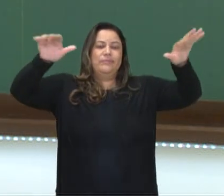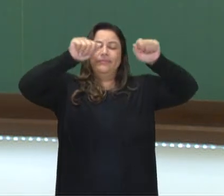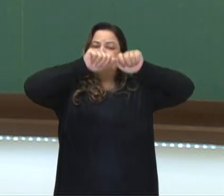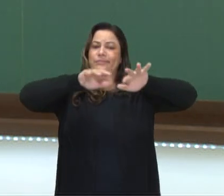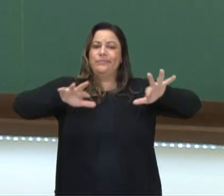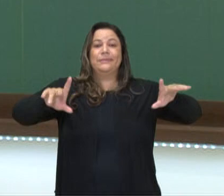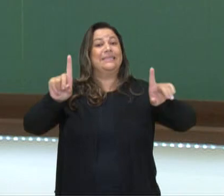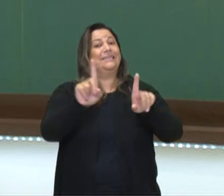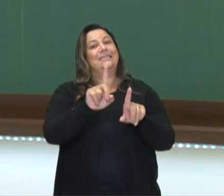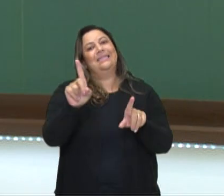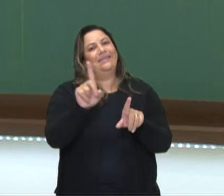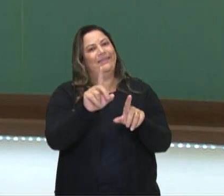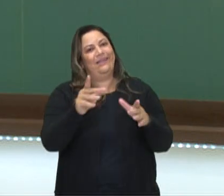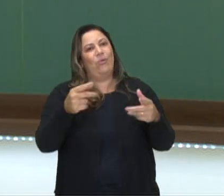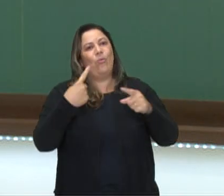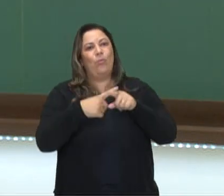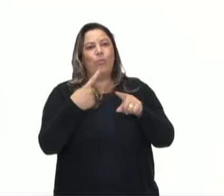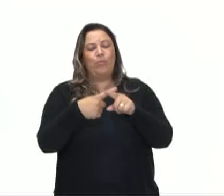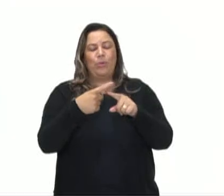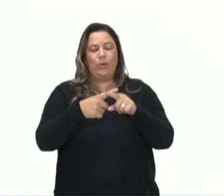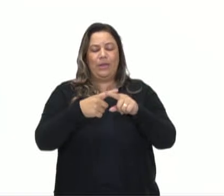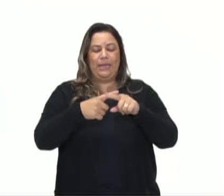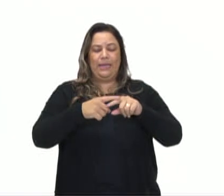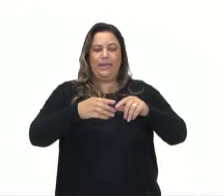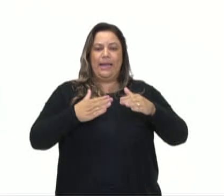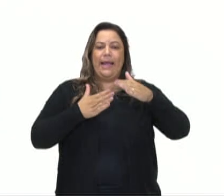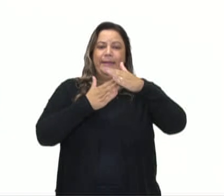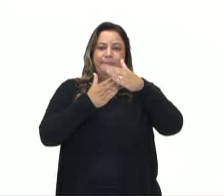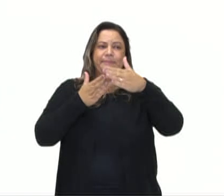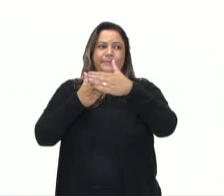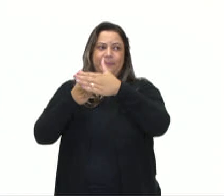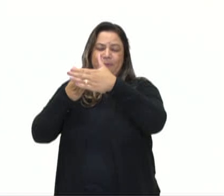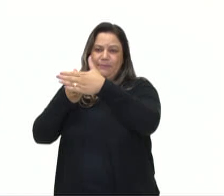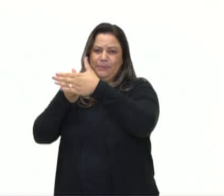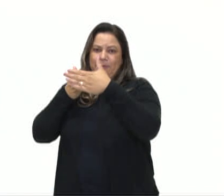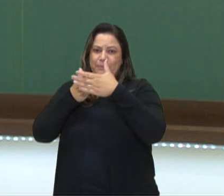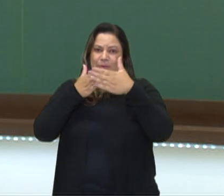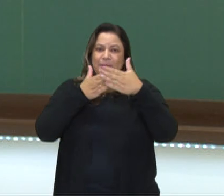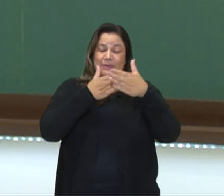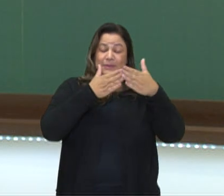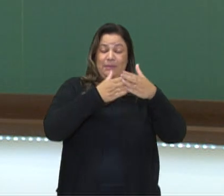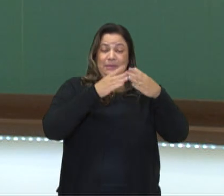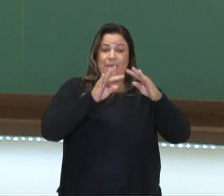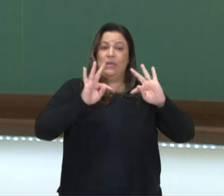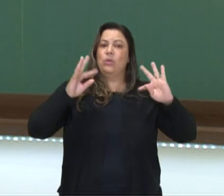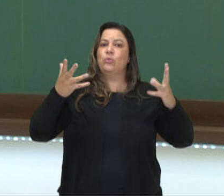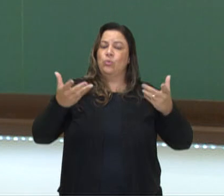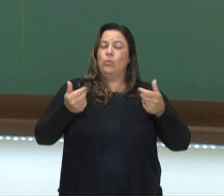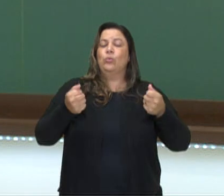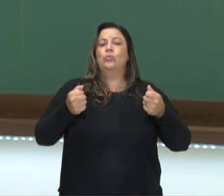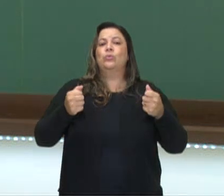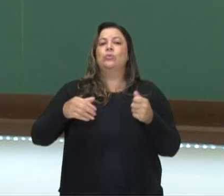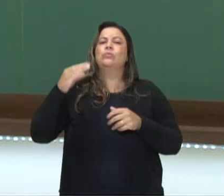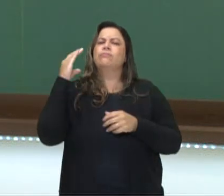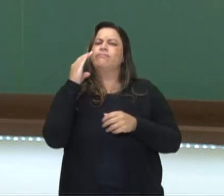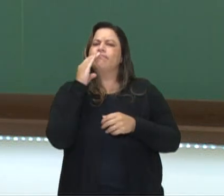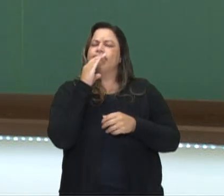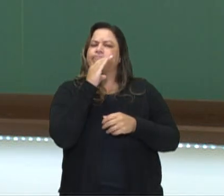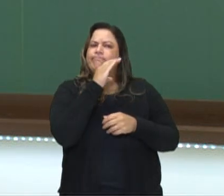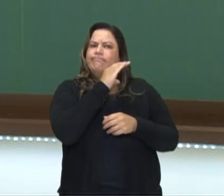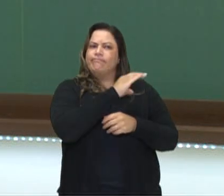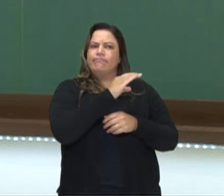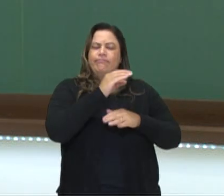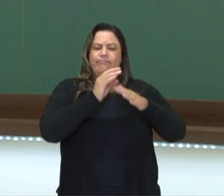a atmosfera vai funcionar como uma barreira, aonde todo o calor que é liberado da superfície